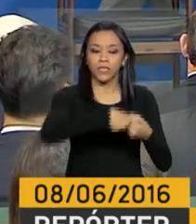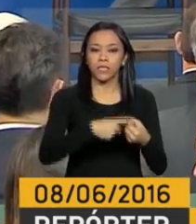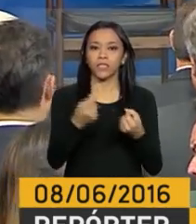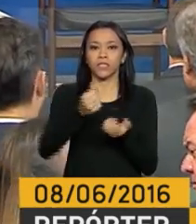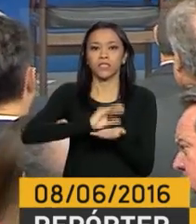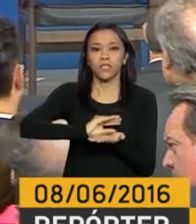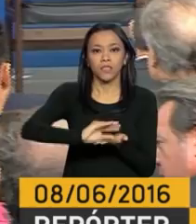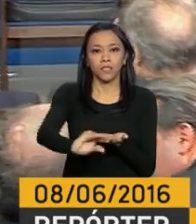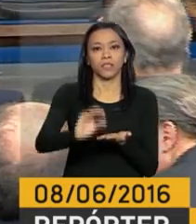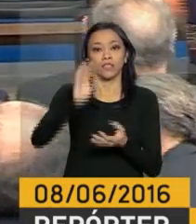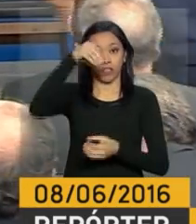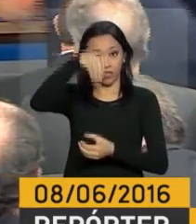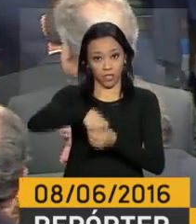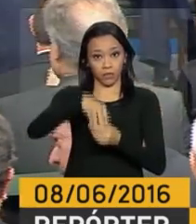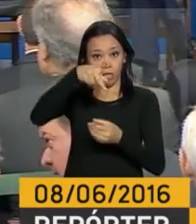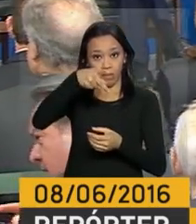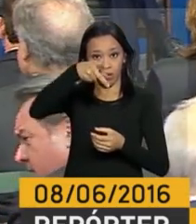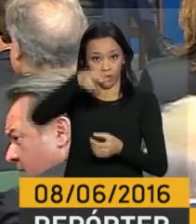Moreira